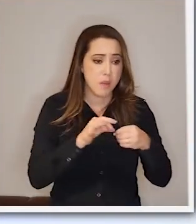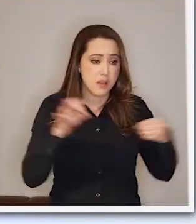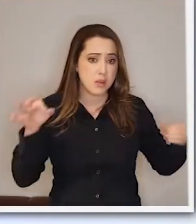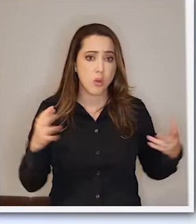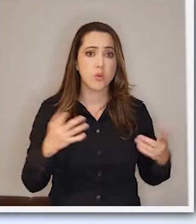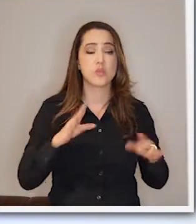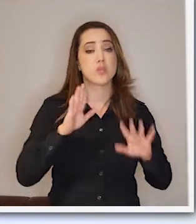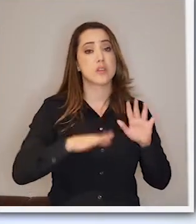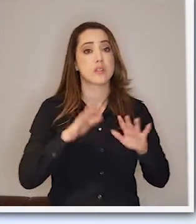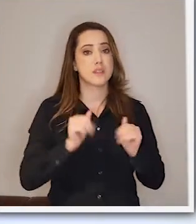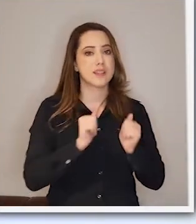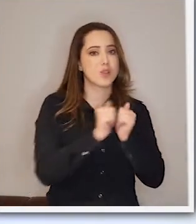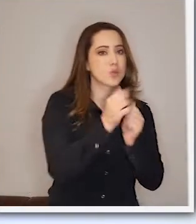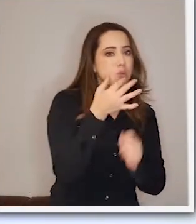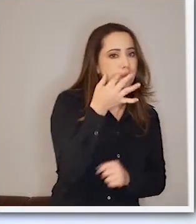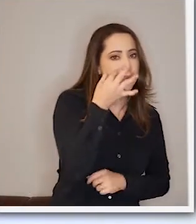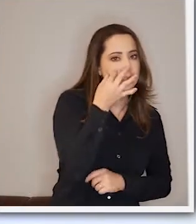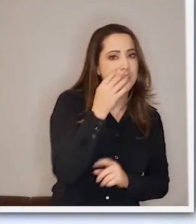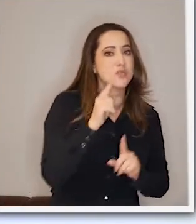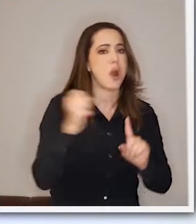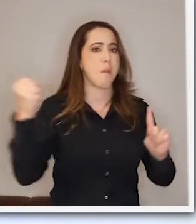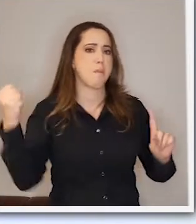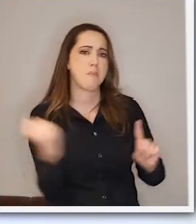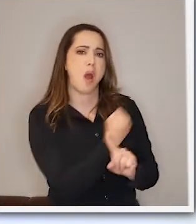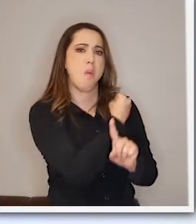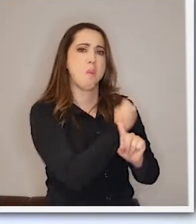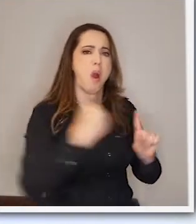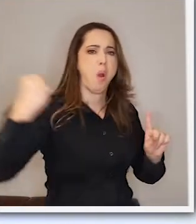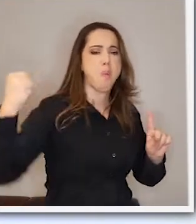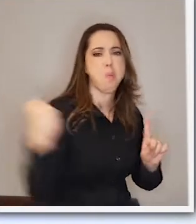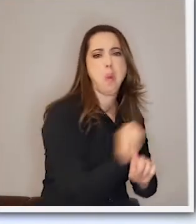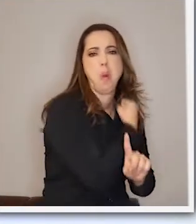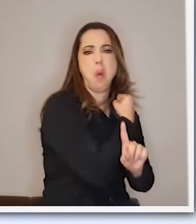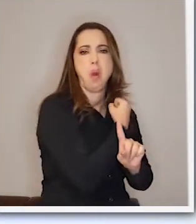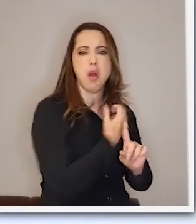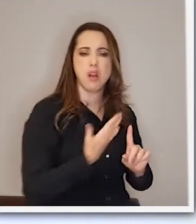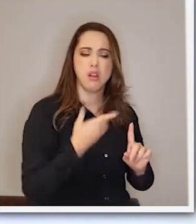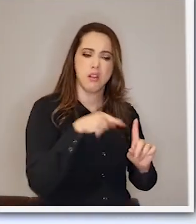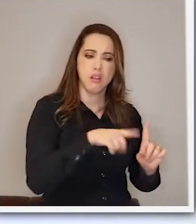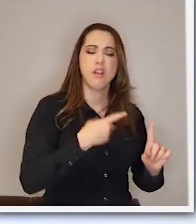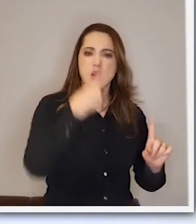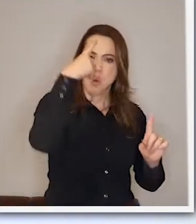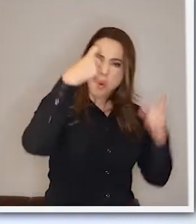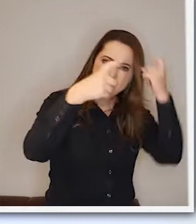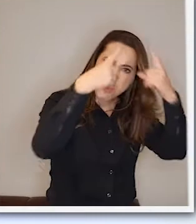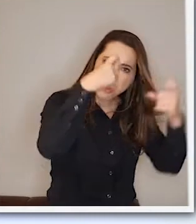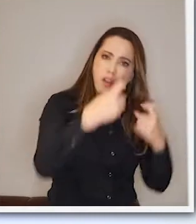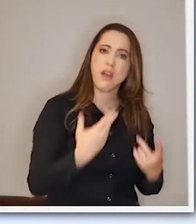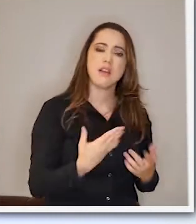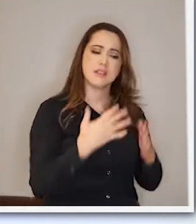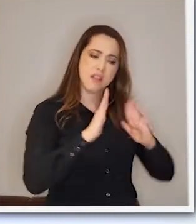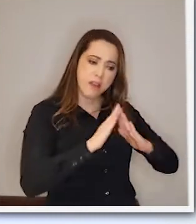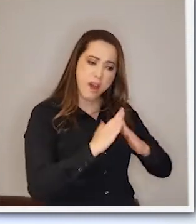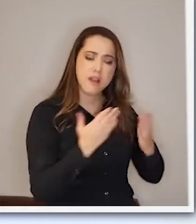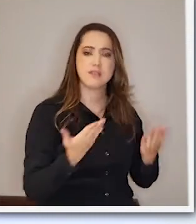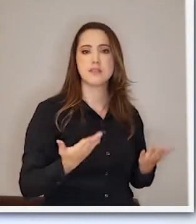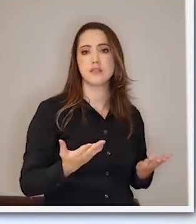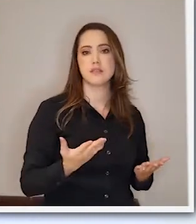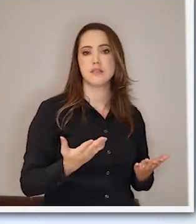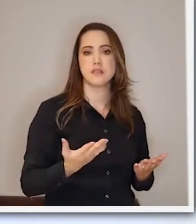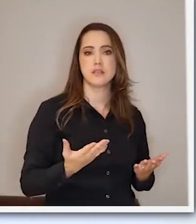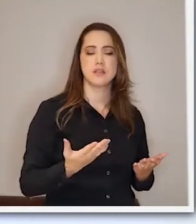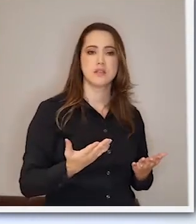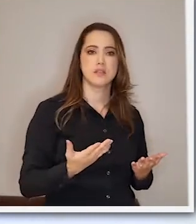o agressor, porque muitos deles agridem, batem com muita violência, com